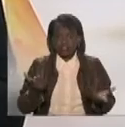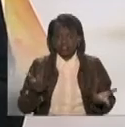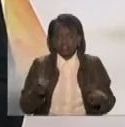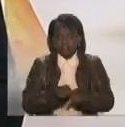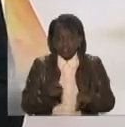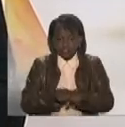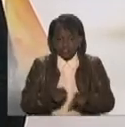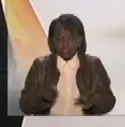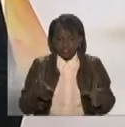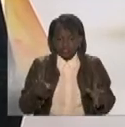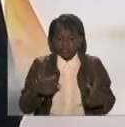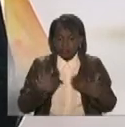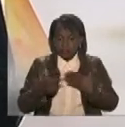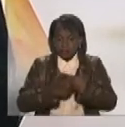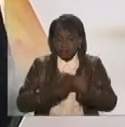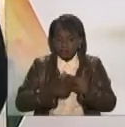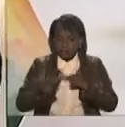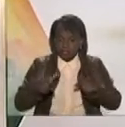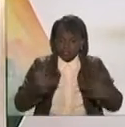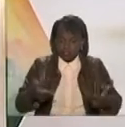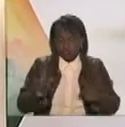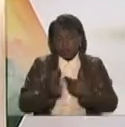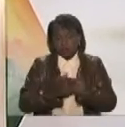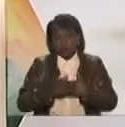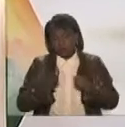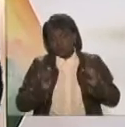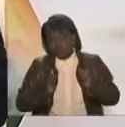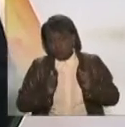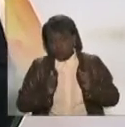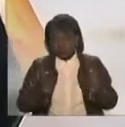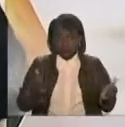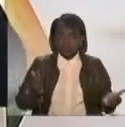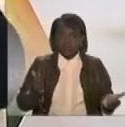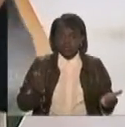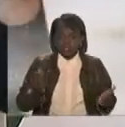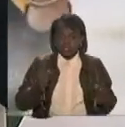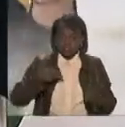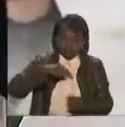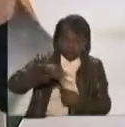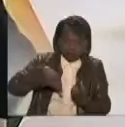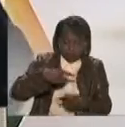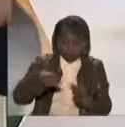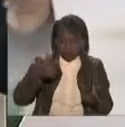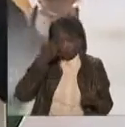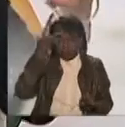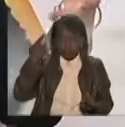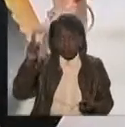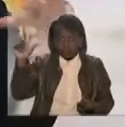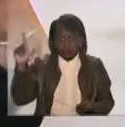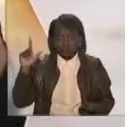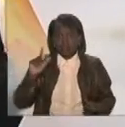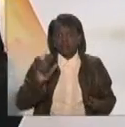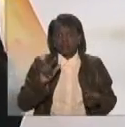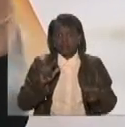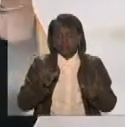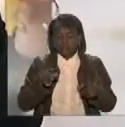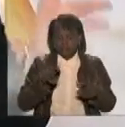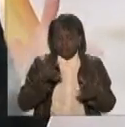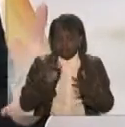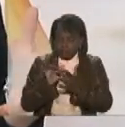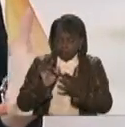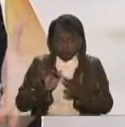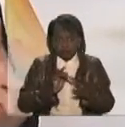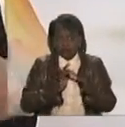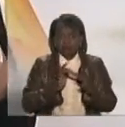identidade enquanto papel ativo ou passivo no relacionamento com as outras pessoas, com os